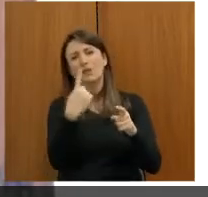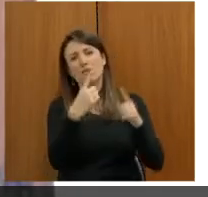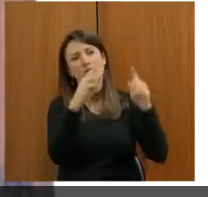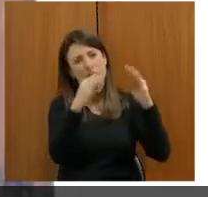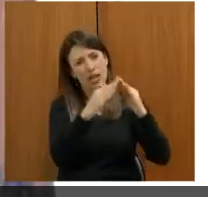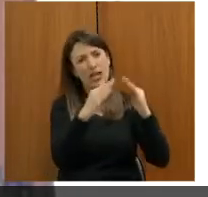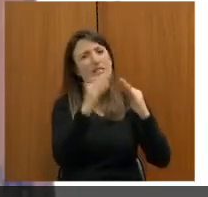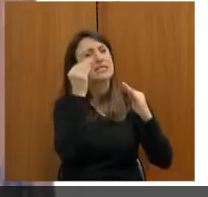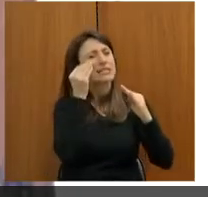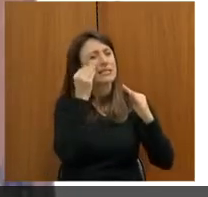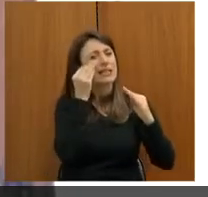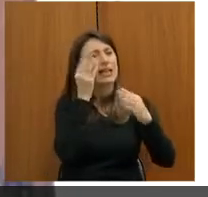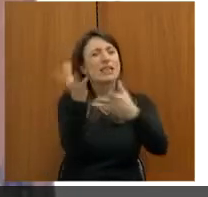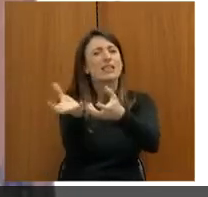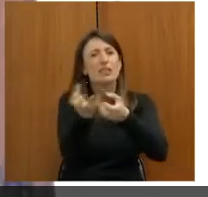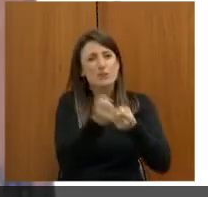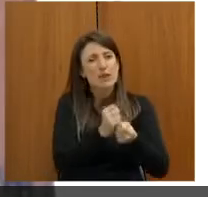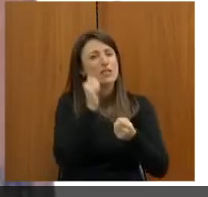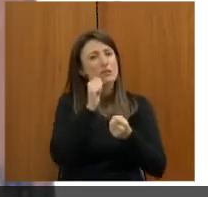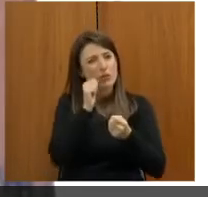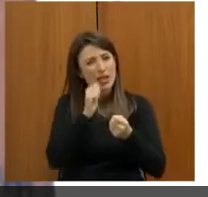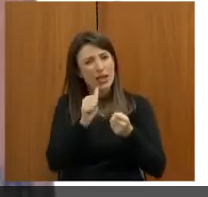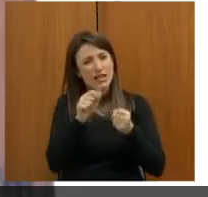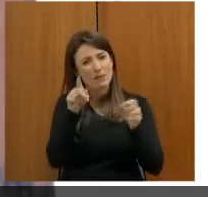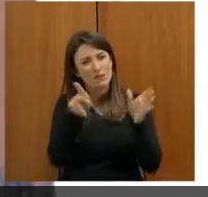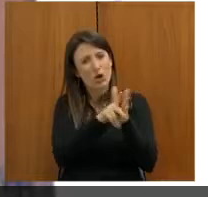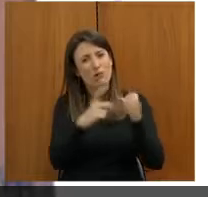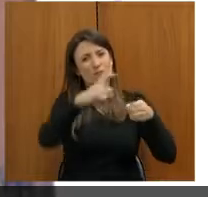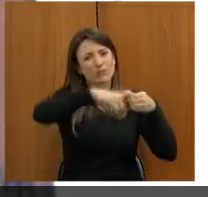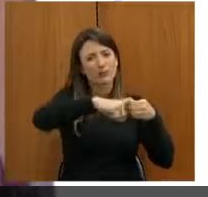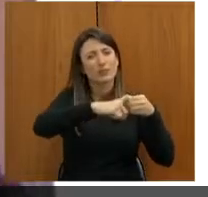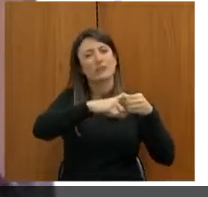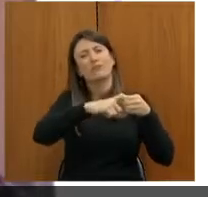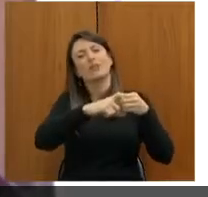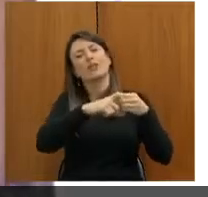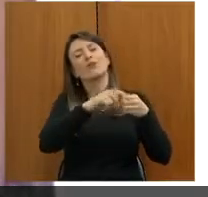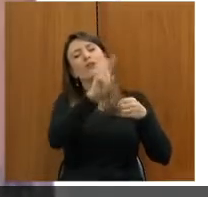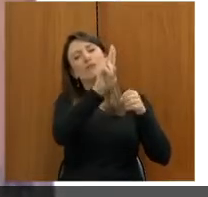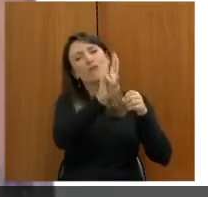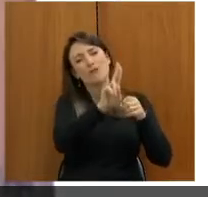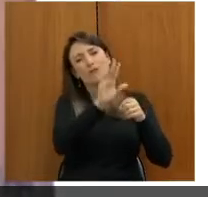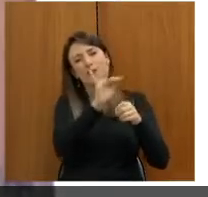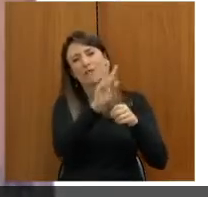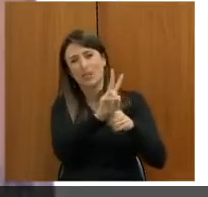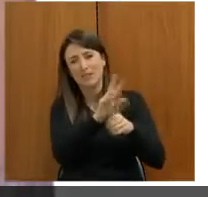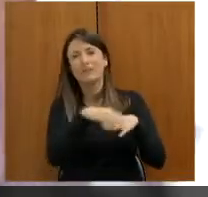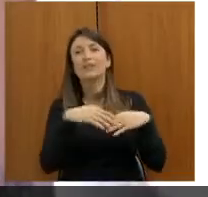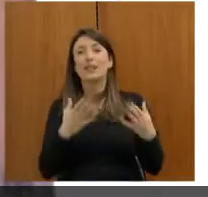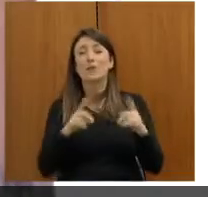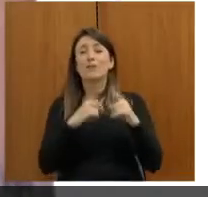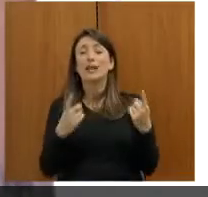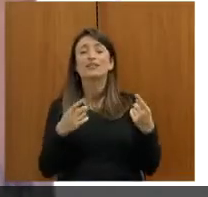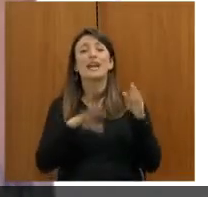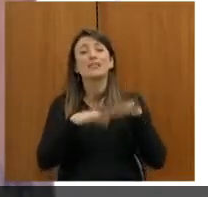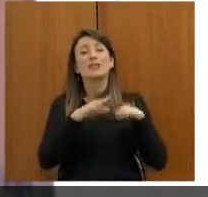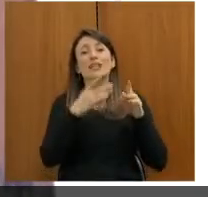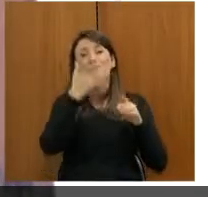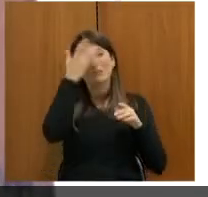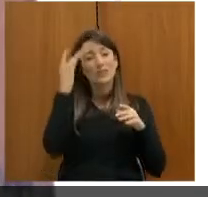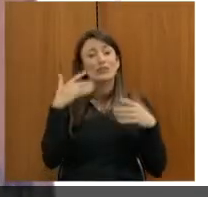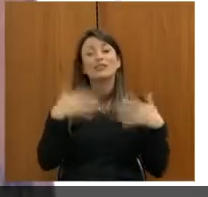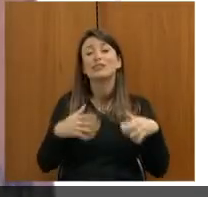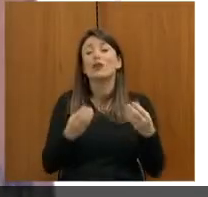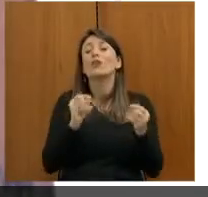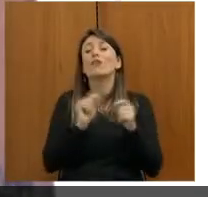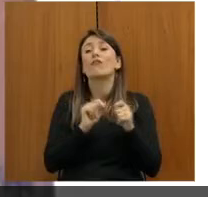dessas mulheres a gente fica muitas vezes de pés e mãos atados assim o que que a gente passa por essa mulher a gente não tem para onde encaminhar a gente